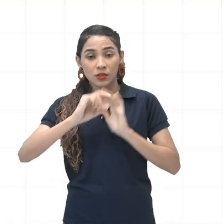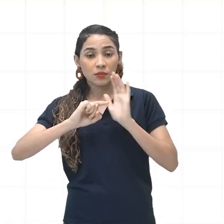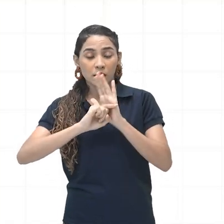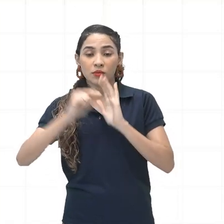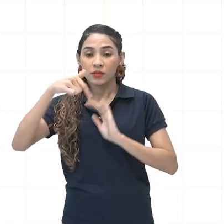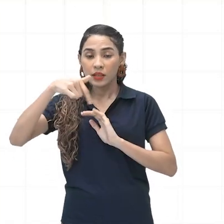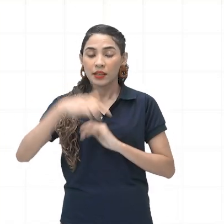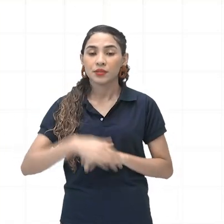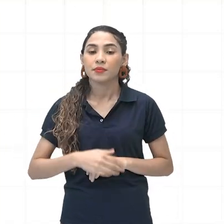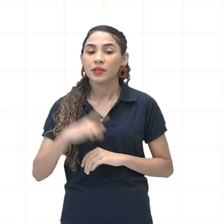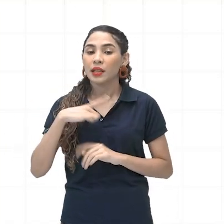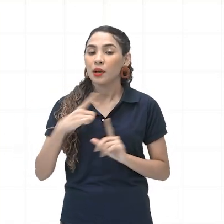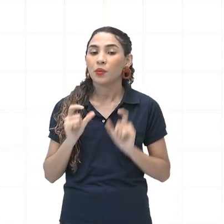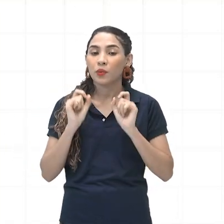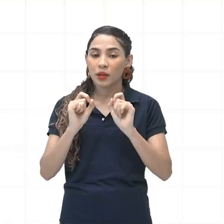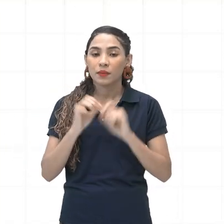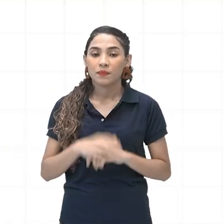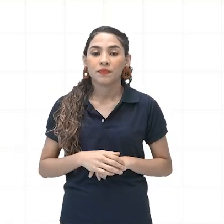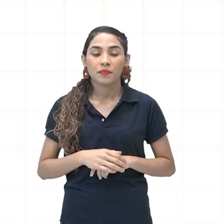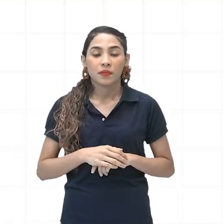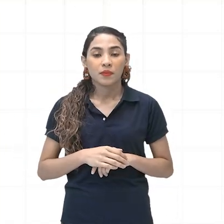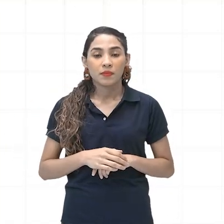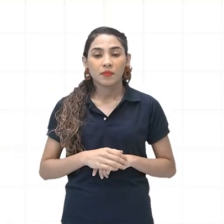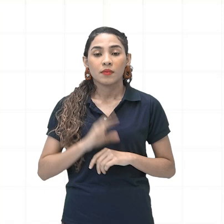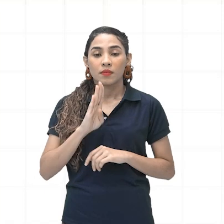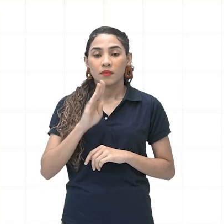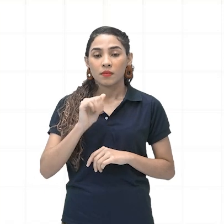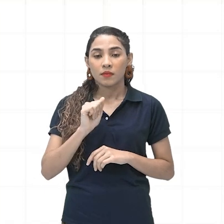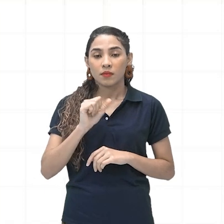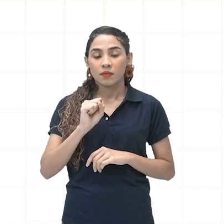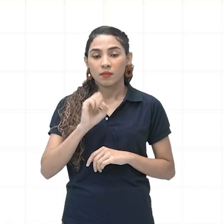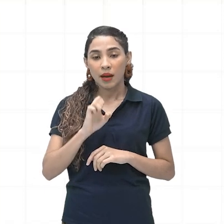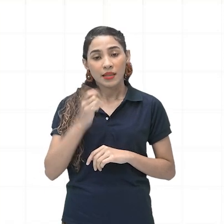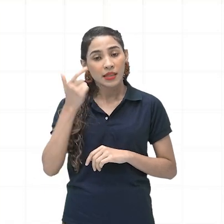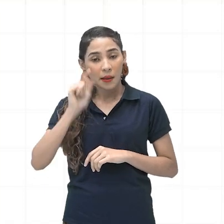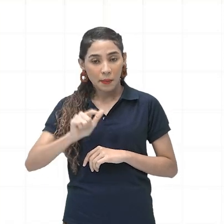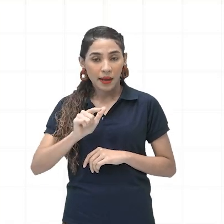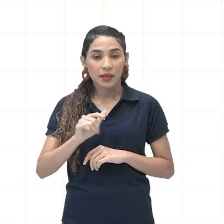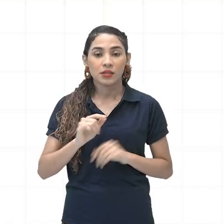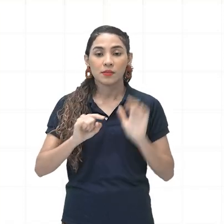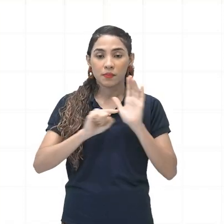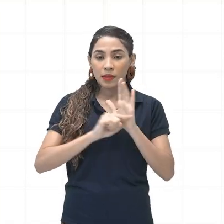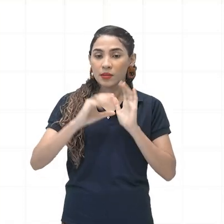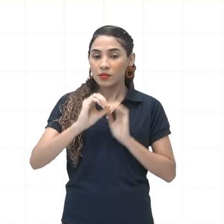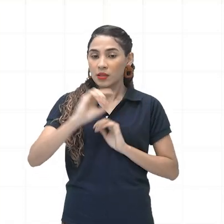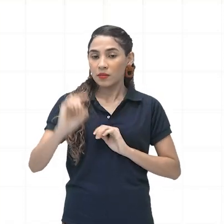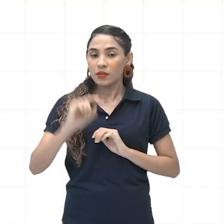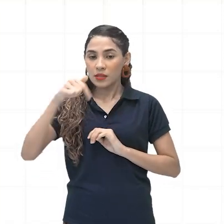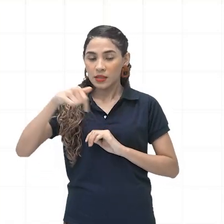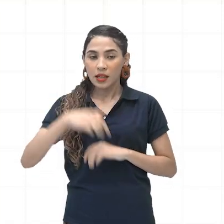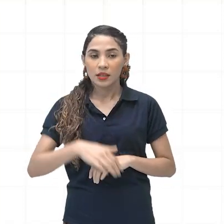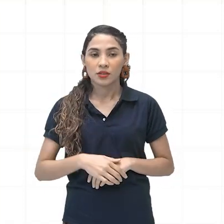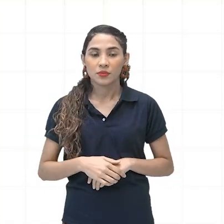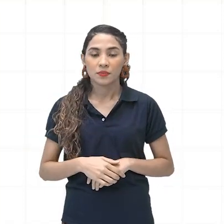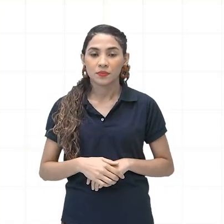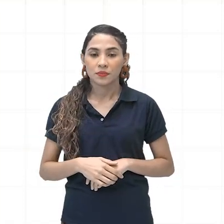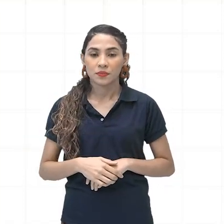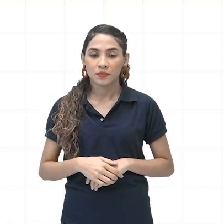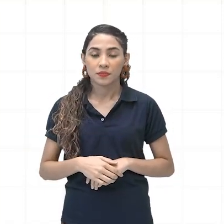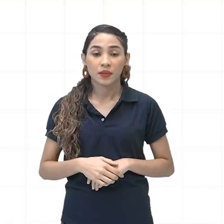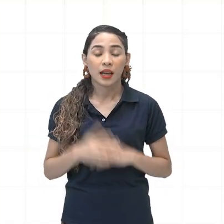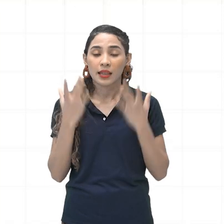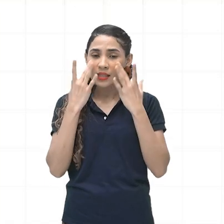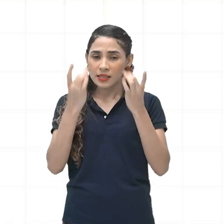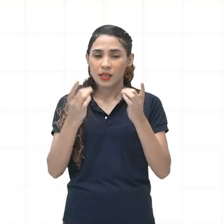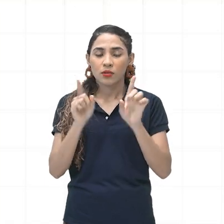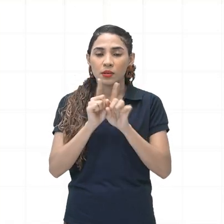Concluindo aqui, nós vamos ter o 0,7 da base negativo, né? Sempre atento aí a esses sinais negativos